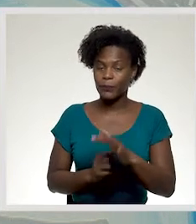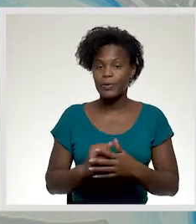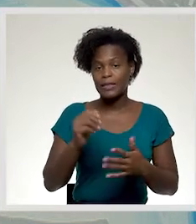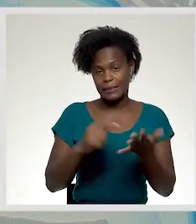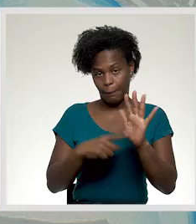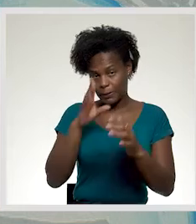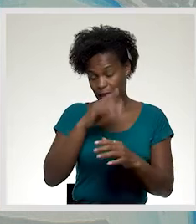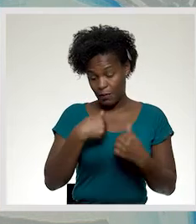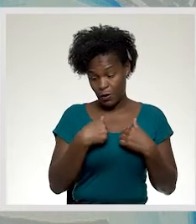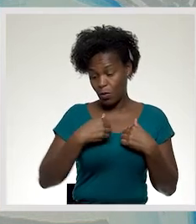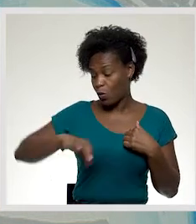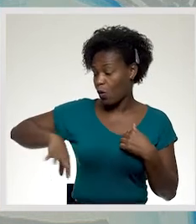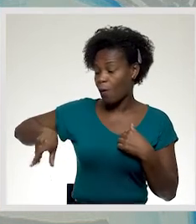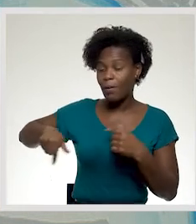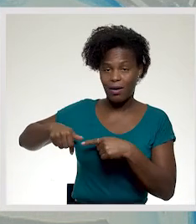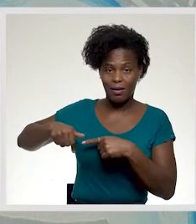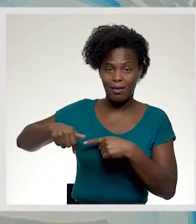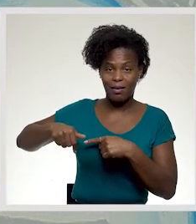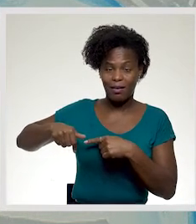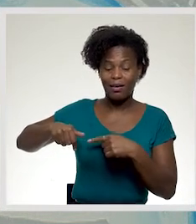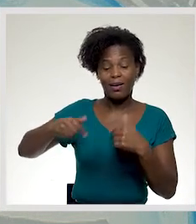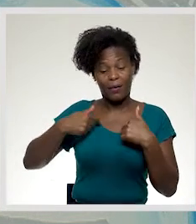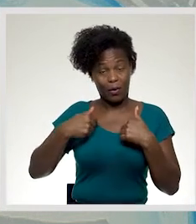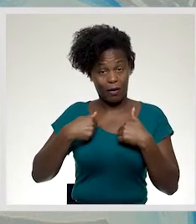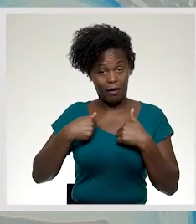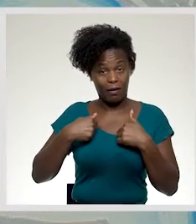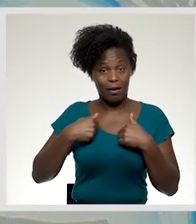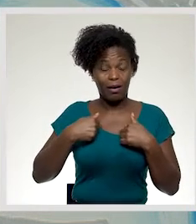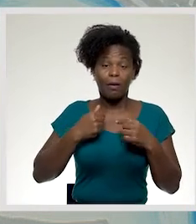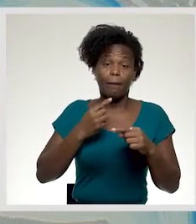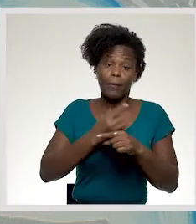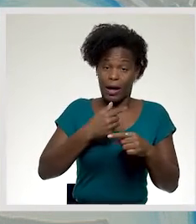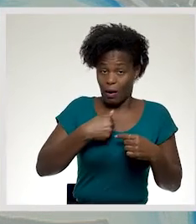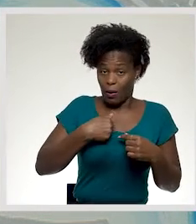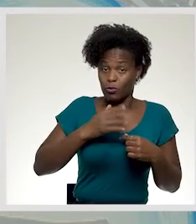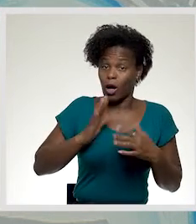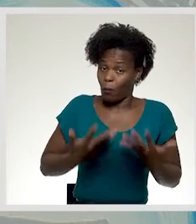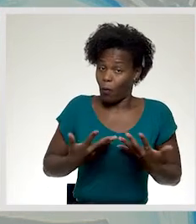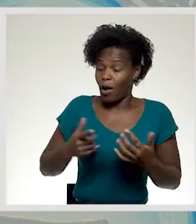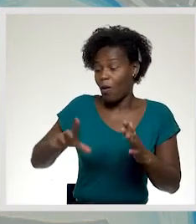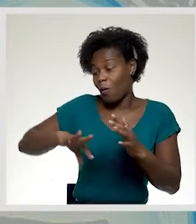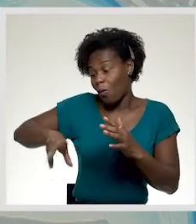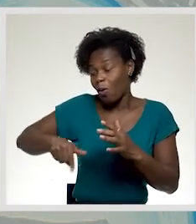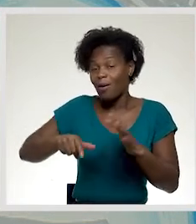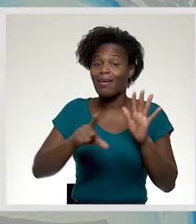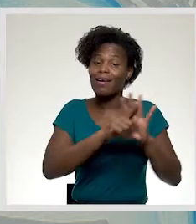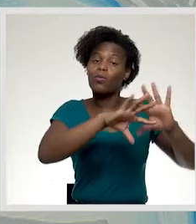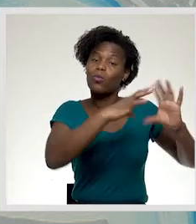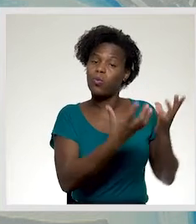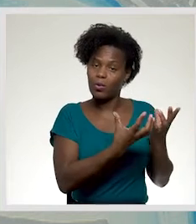se eu roubar, eu vou querer que o facto de eu ter roubado se torne uma lei